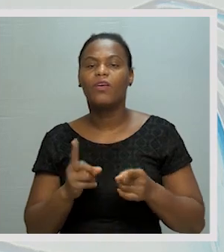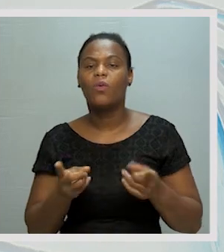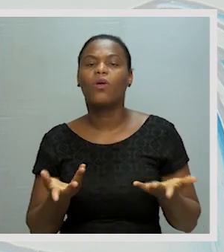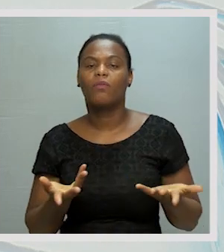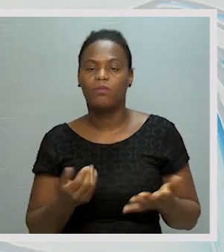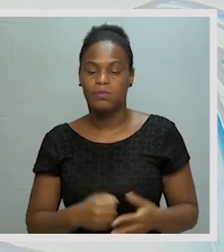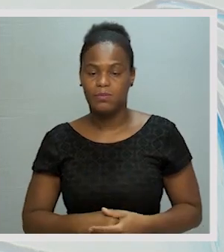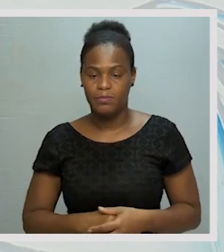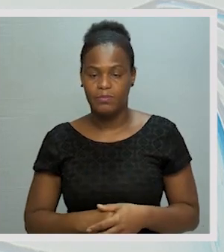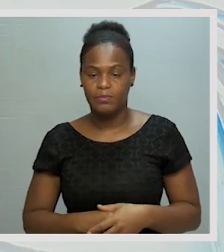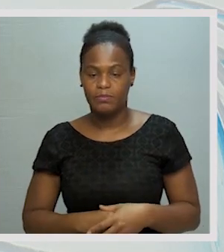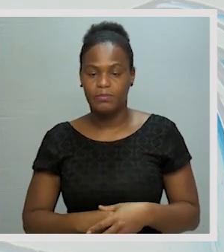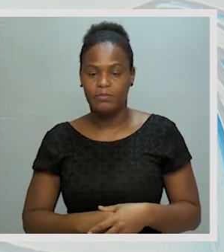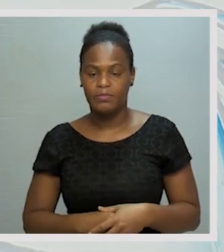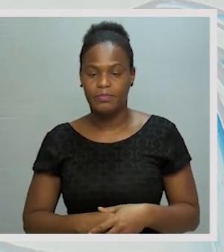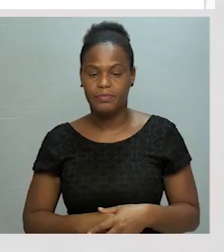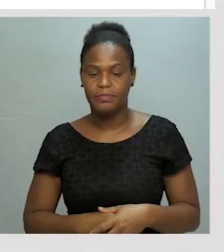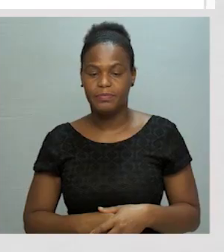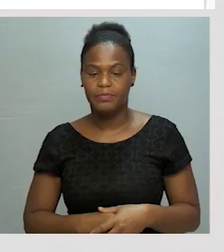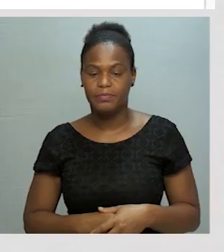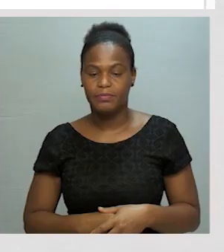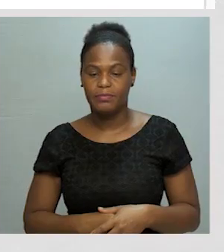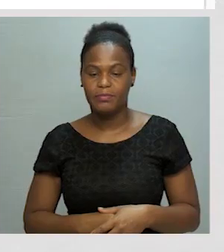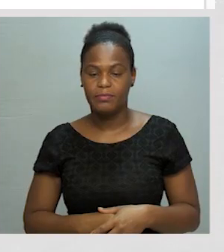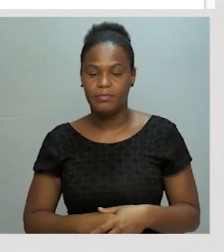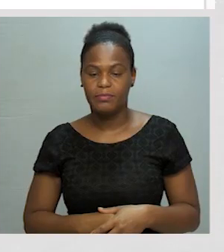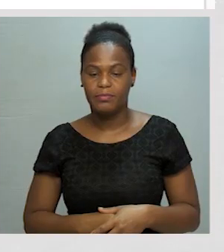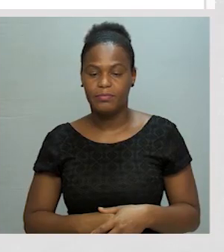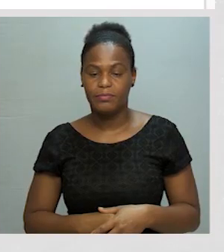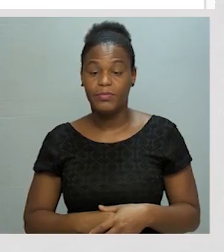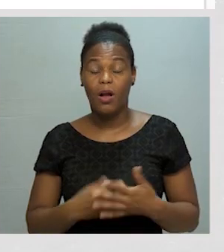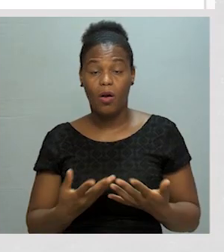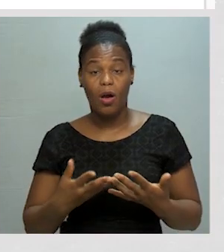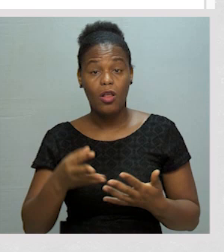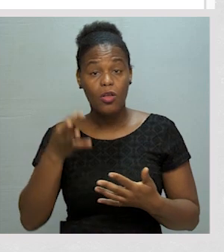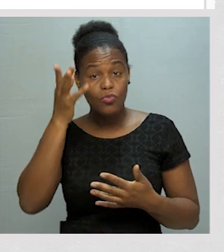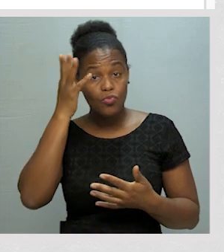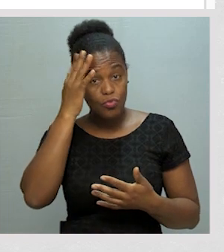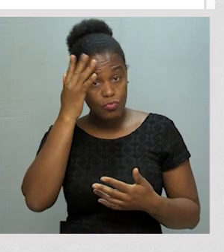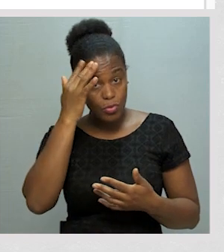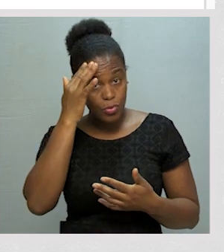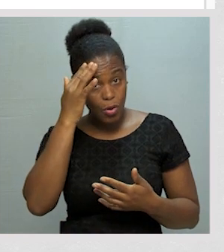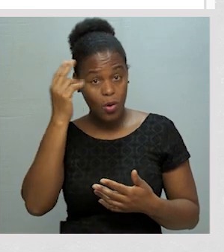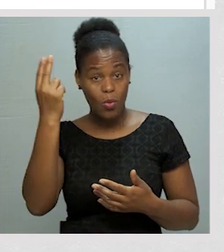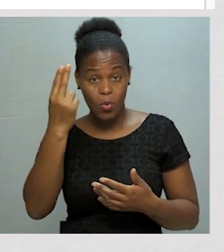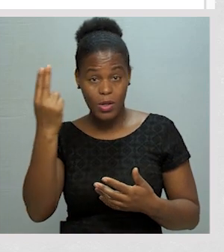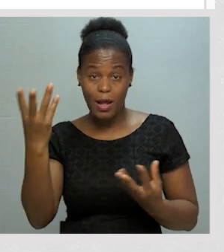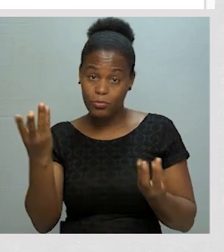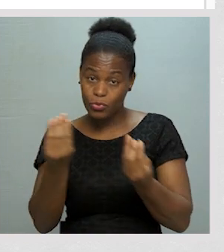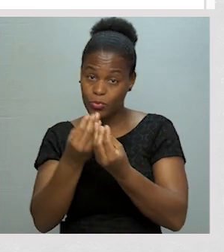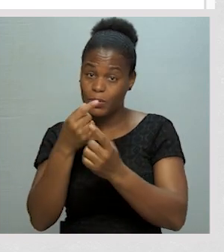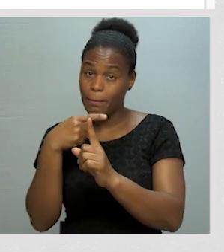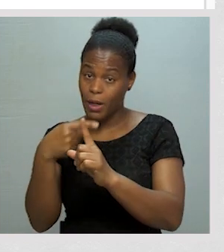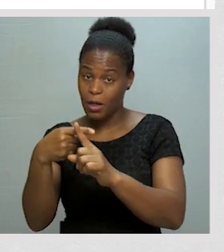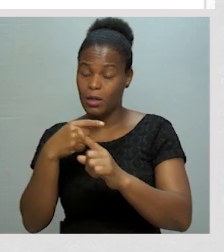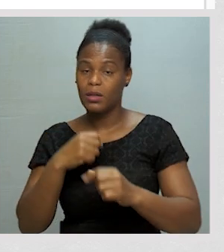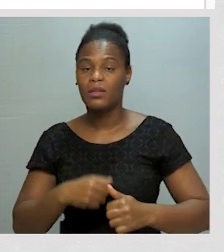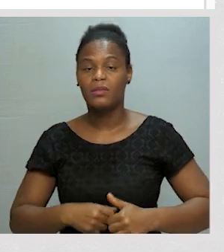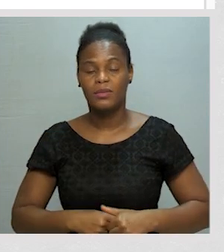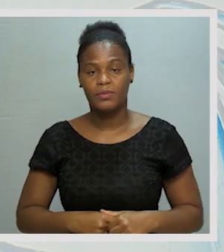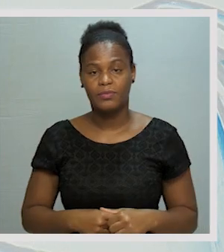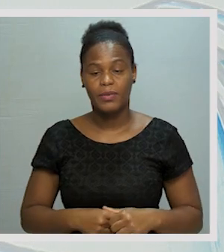dezena. 4 dezenas, 3 dezenas. Entenderam? Tudo a vermelho.